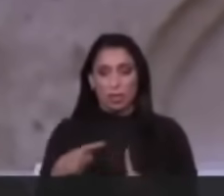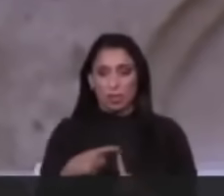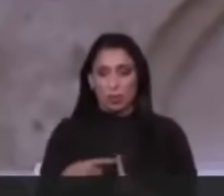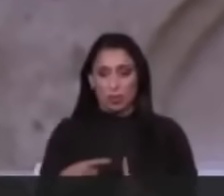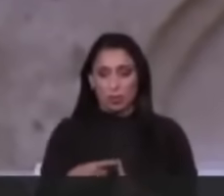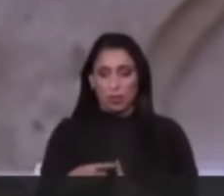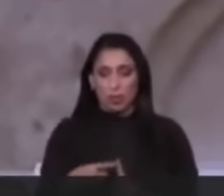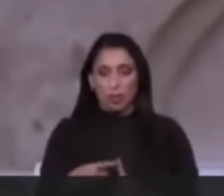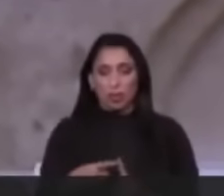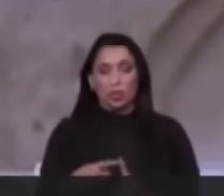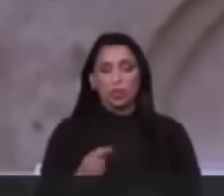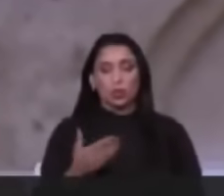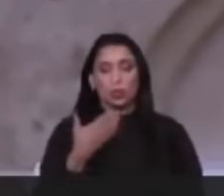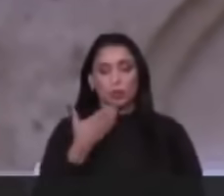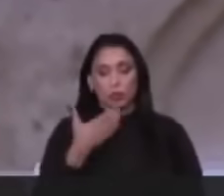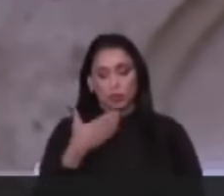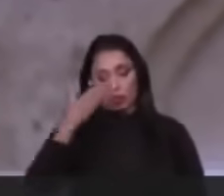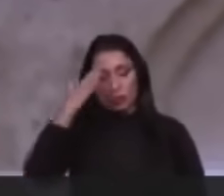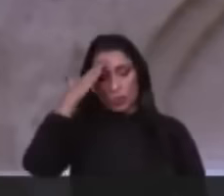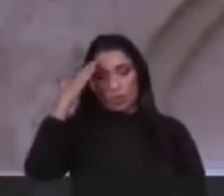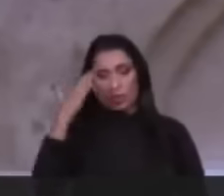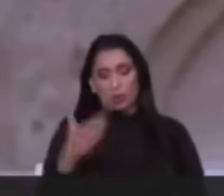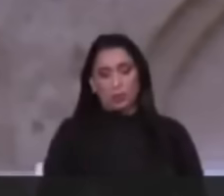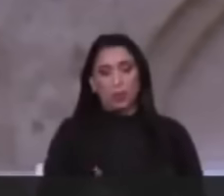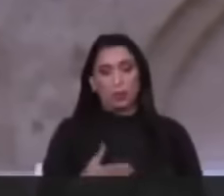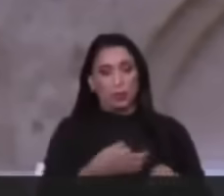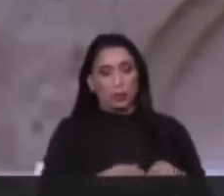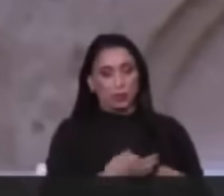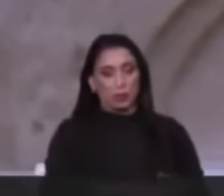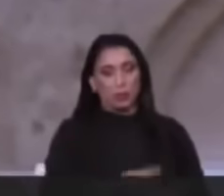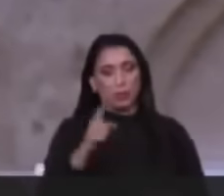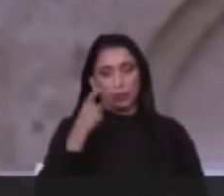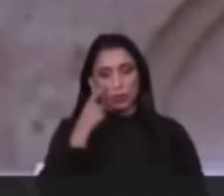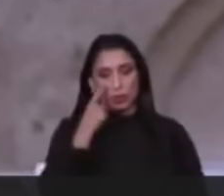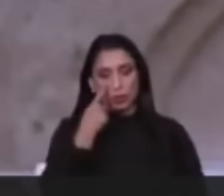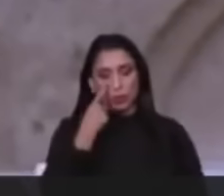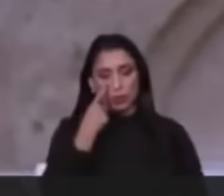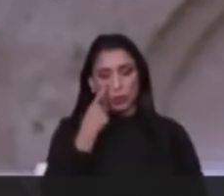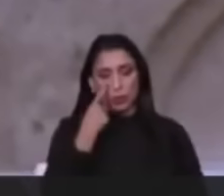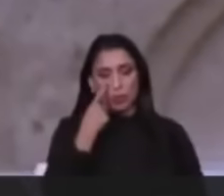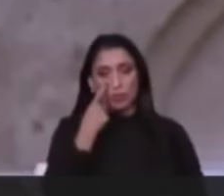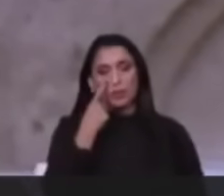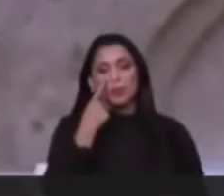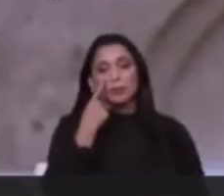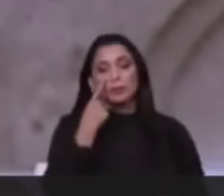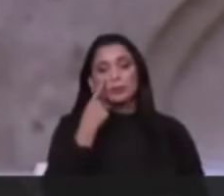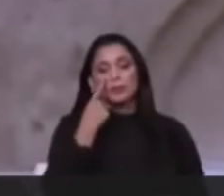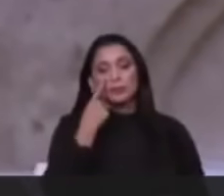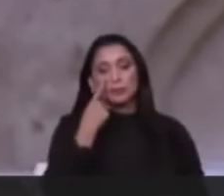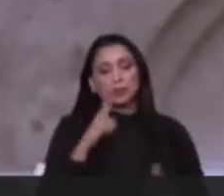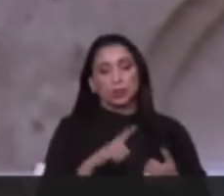parcialmente quanto ao mérito, o ministro Nunes Marques, que absolviu o réu das imputações quanto aos